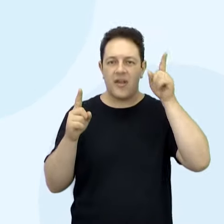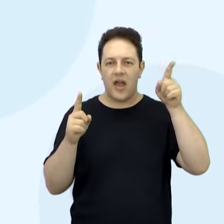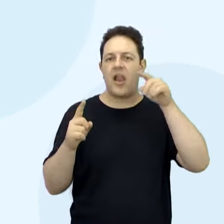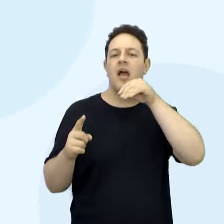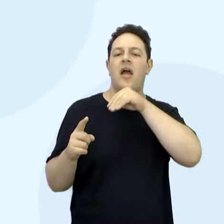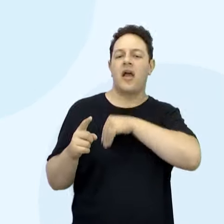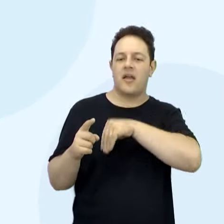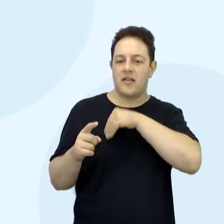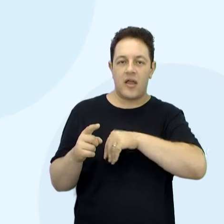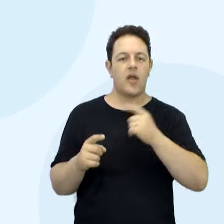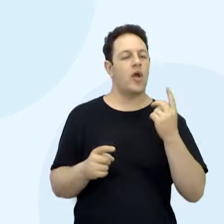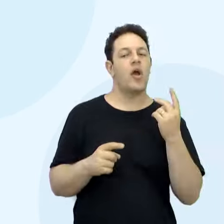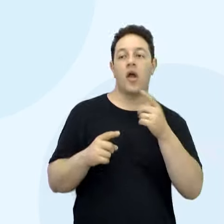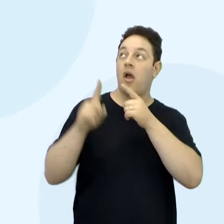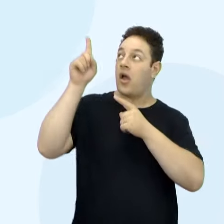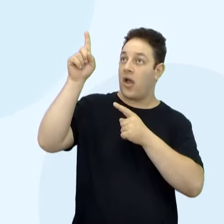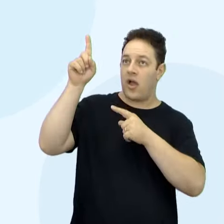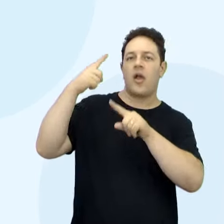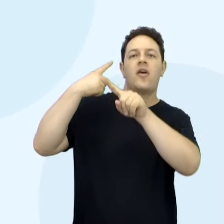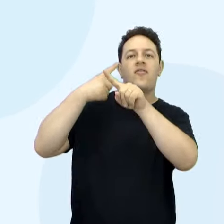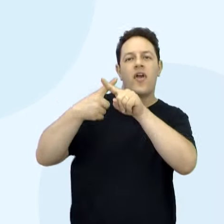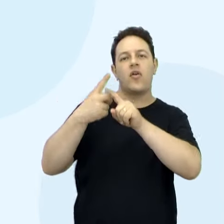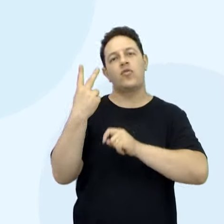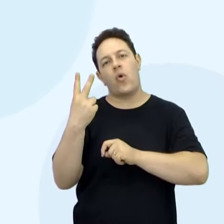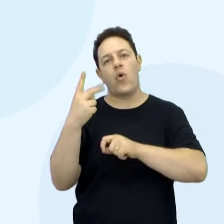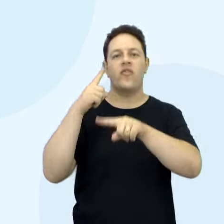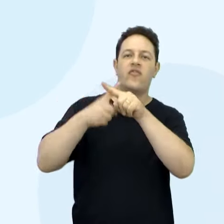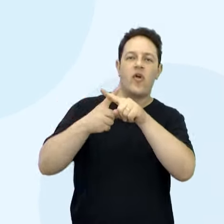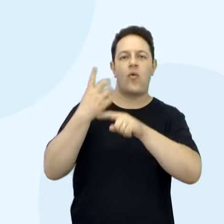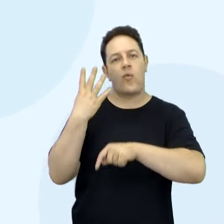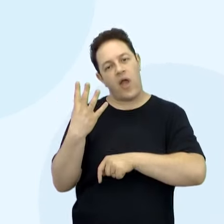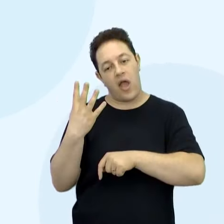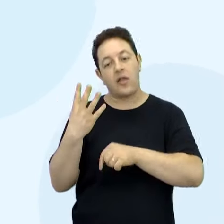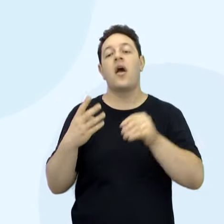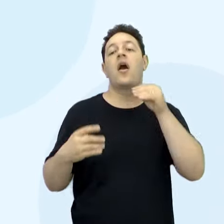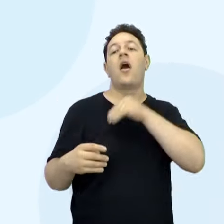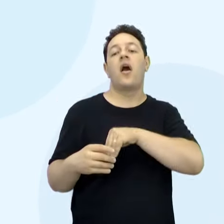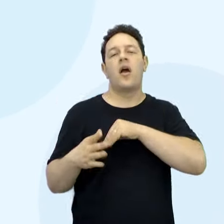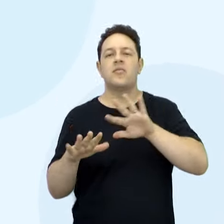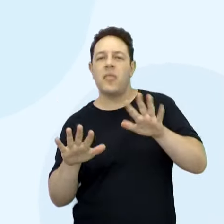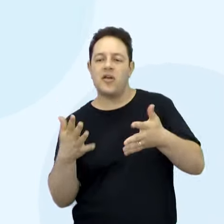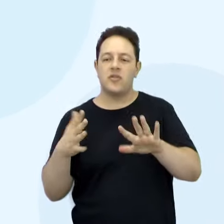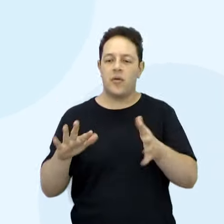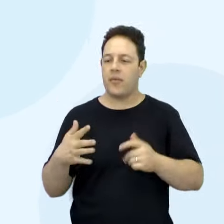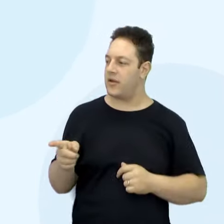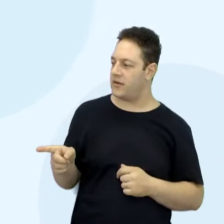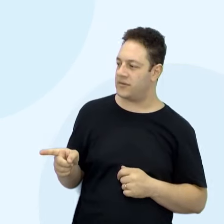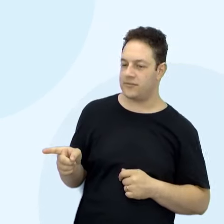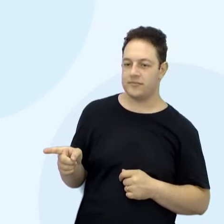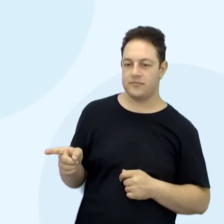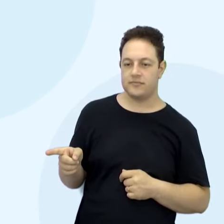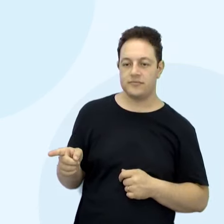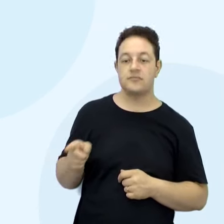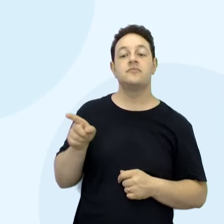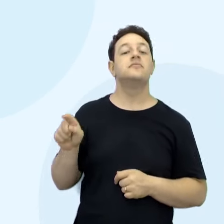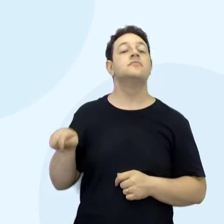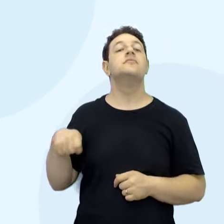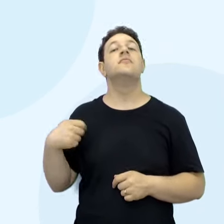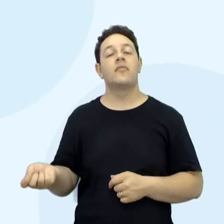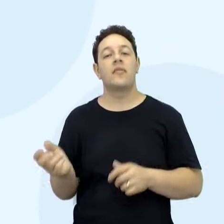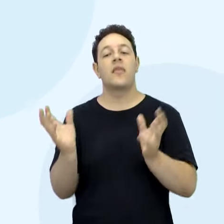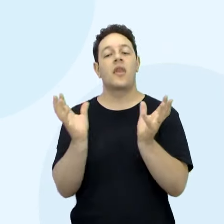a 4 salários mínimos, ela ganha esta faixa aqui. E aí ela é